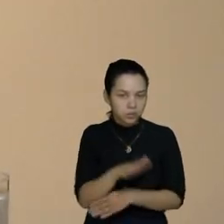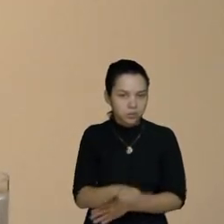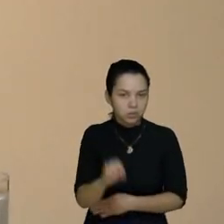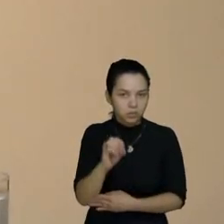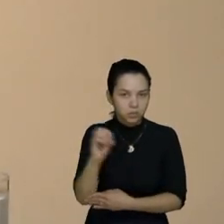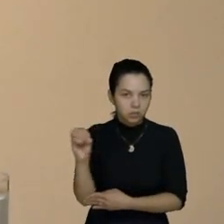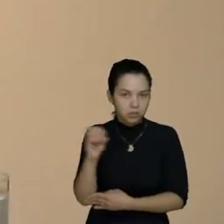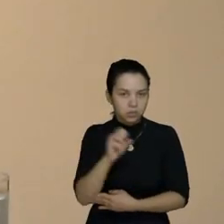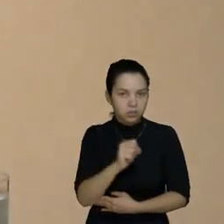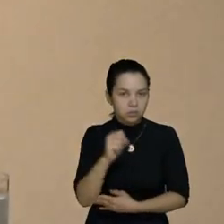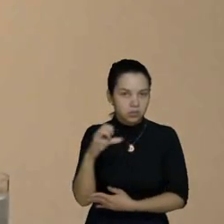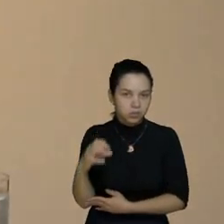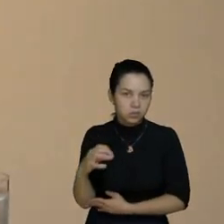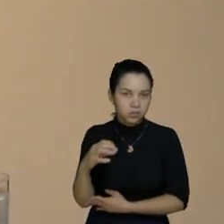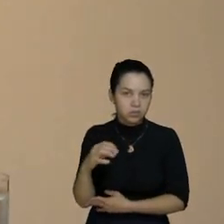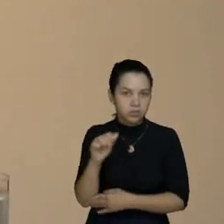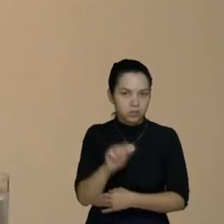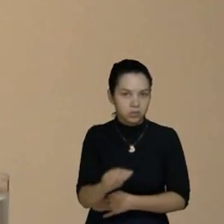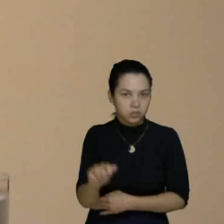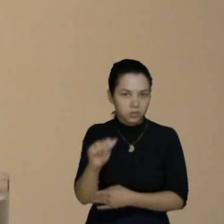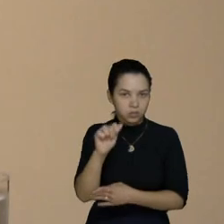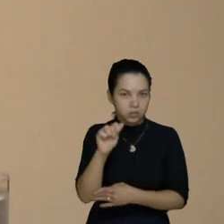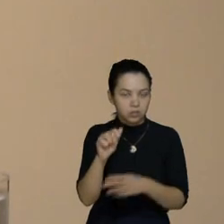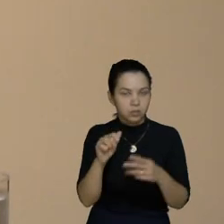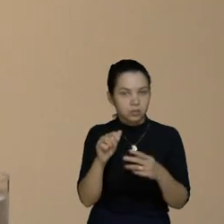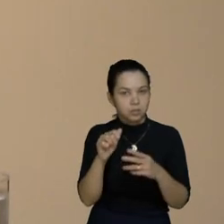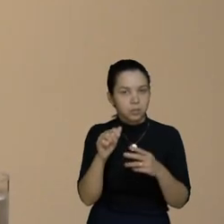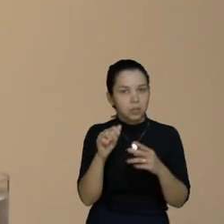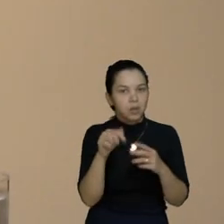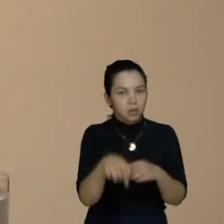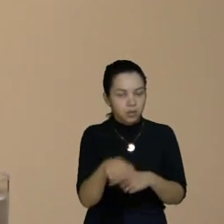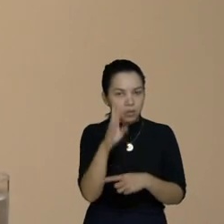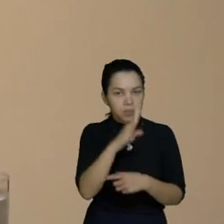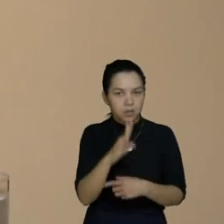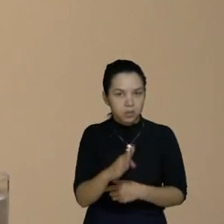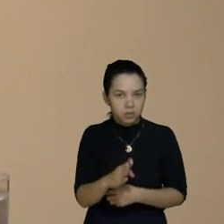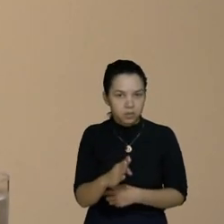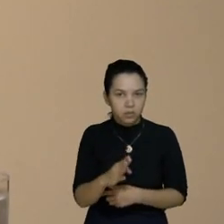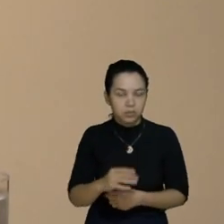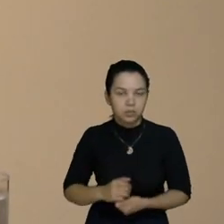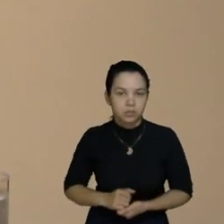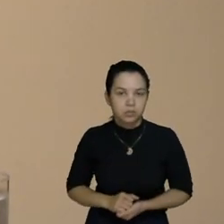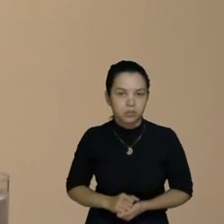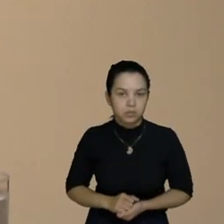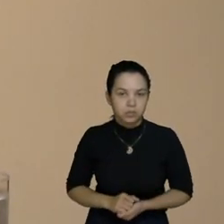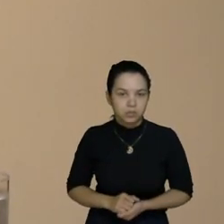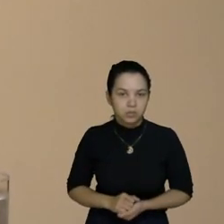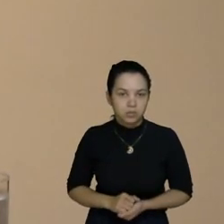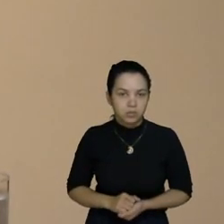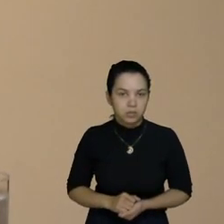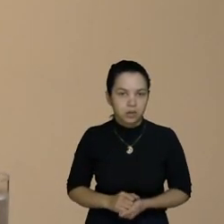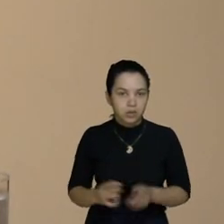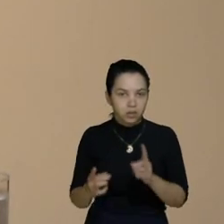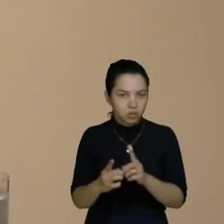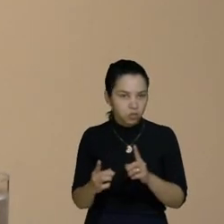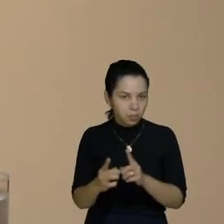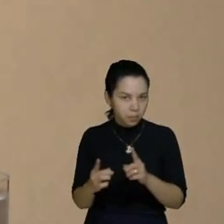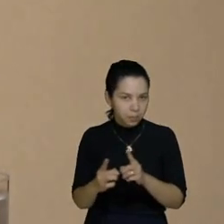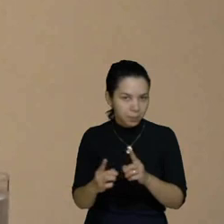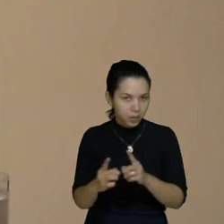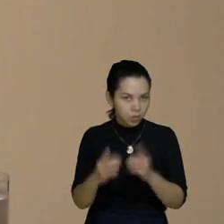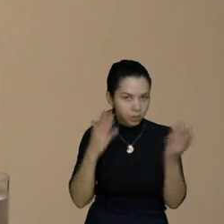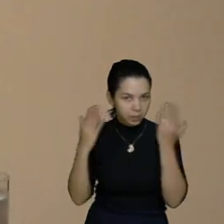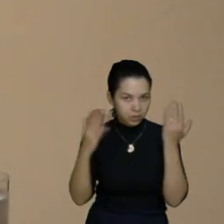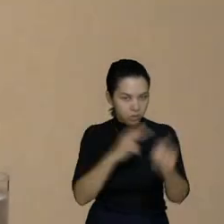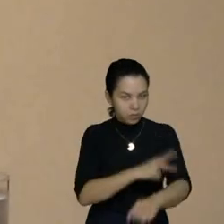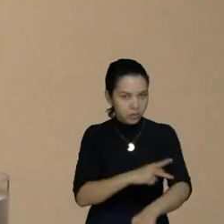Catarinense a Associação Brasileira faz atendimento psicopedagógico em toda Santa Catarina